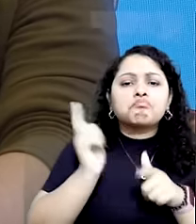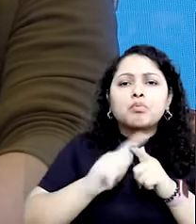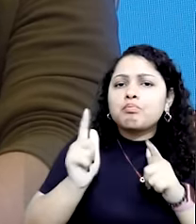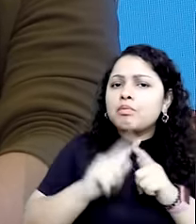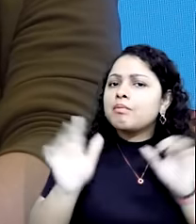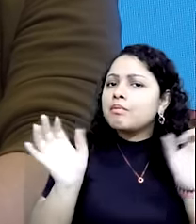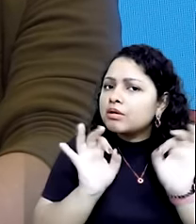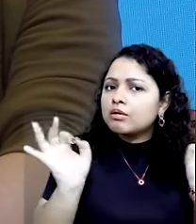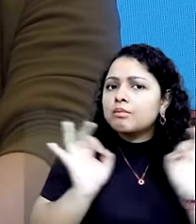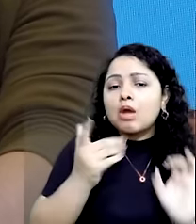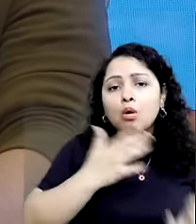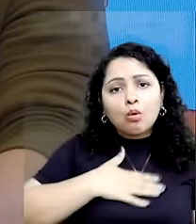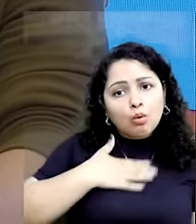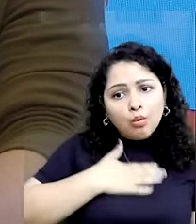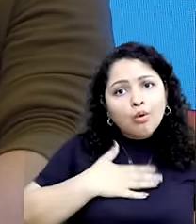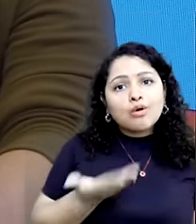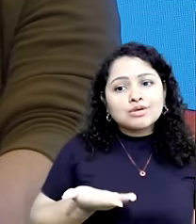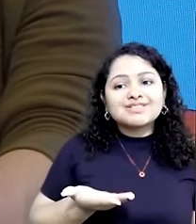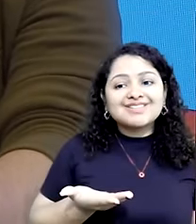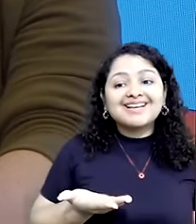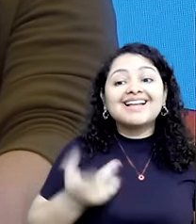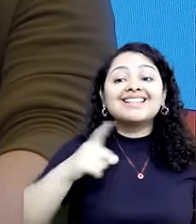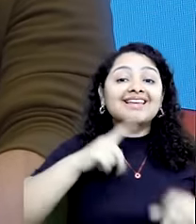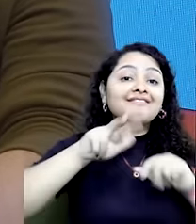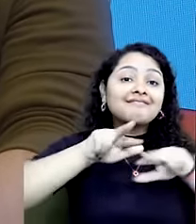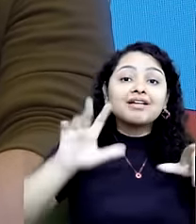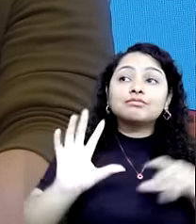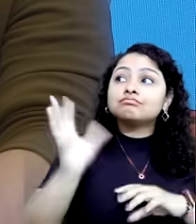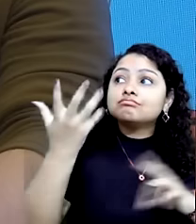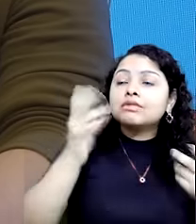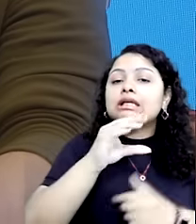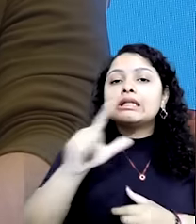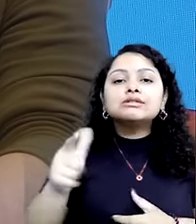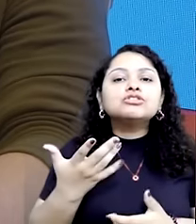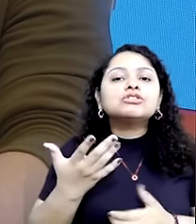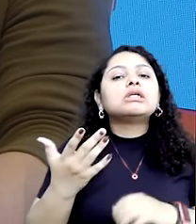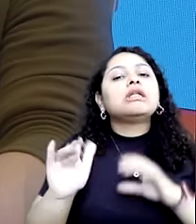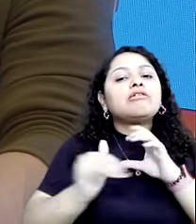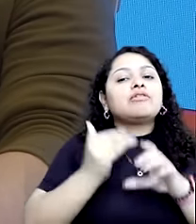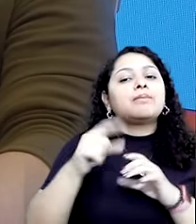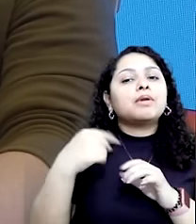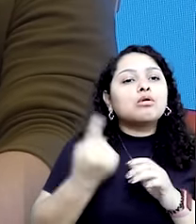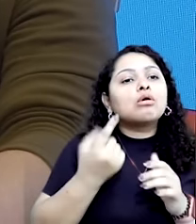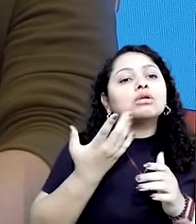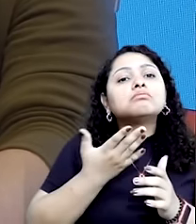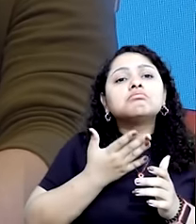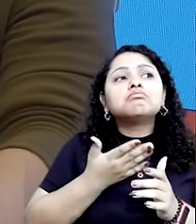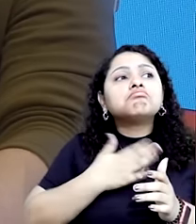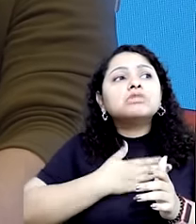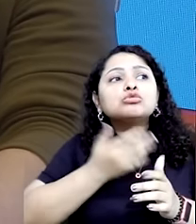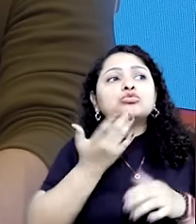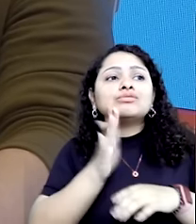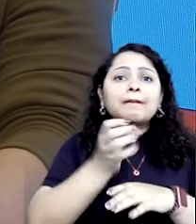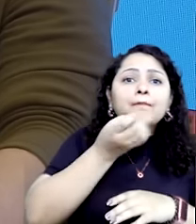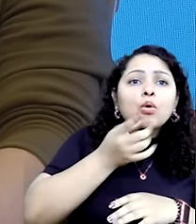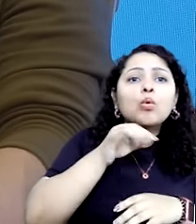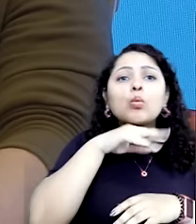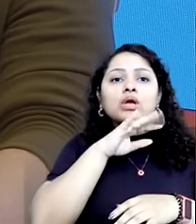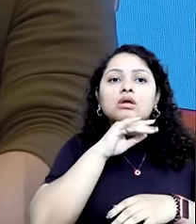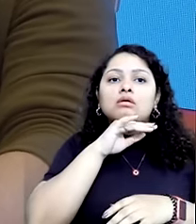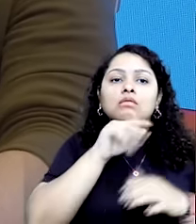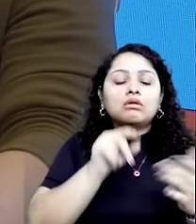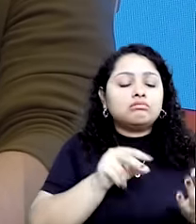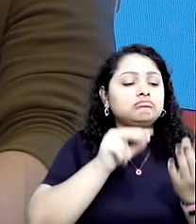clientes acabam mandando pra gente ó me dá uma opinião você acha que tá bom ou não a gente gasta segundos para dar um feedback pra pessoa e que às vezes muda